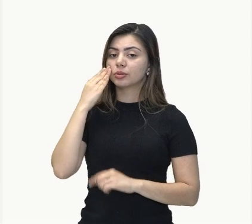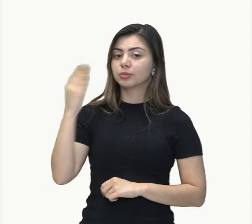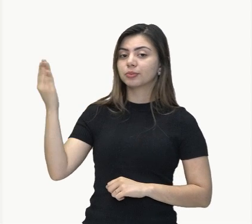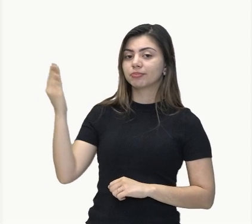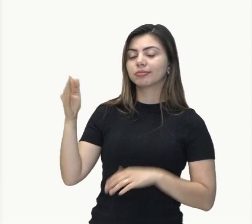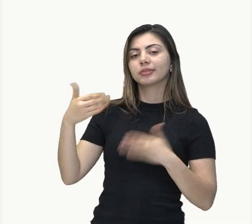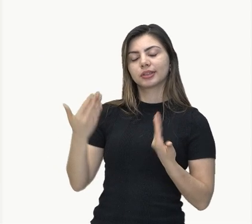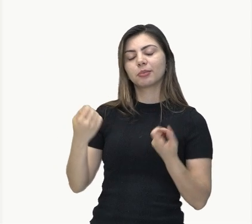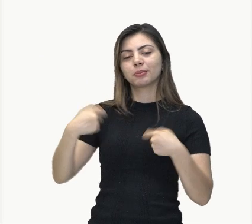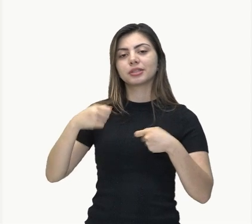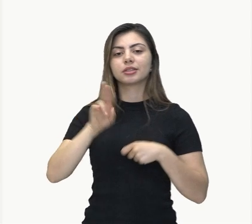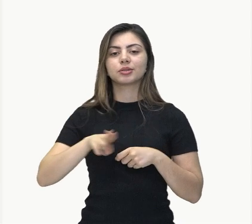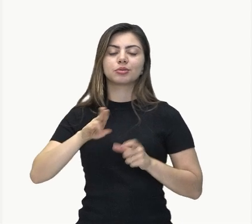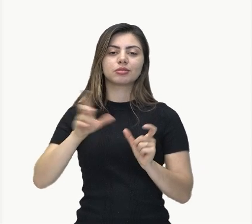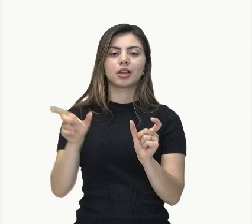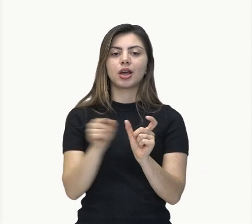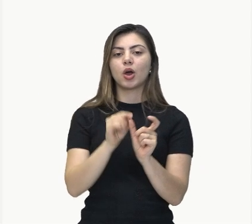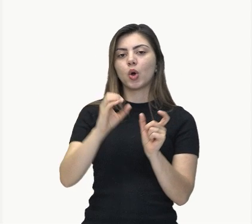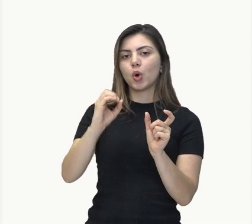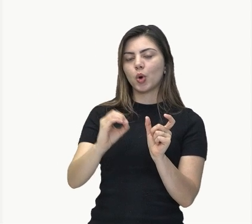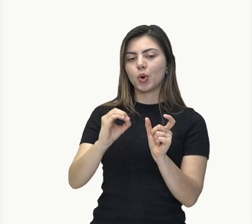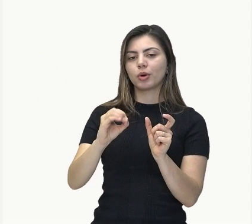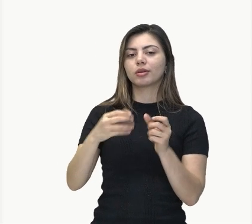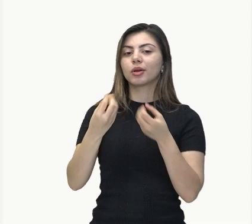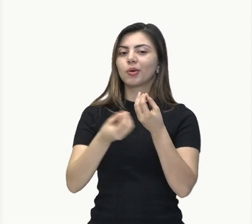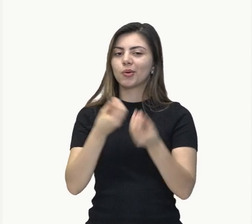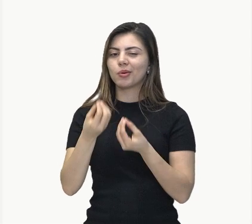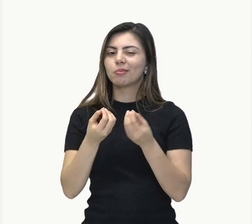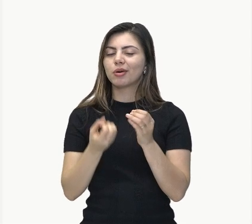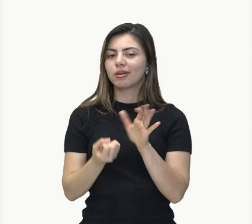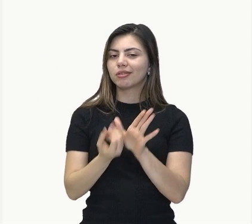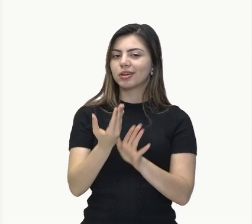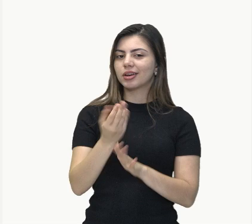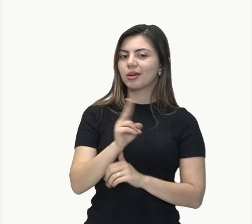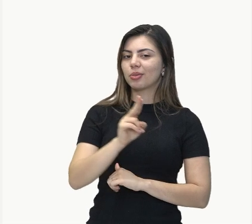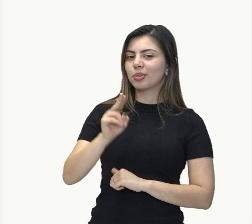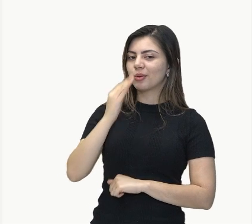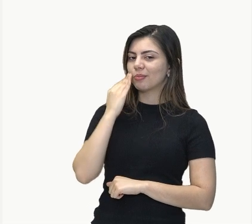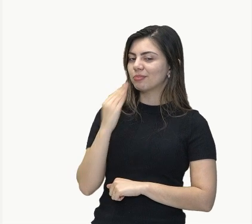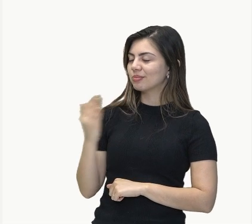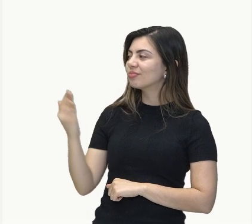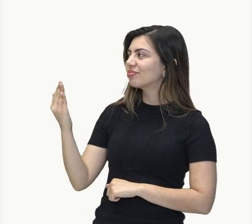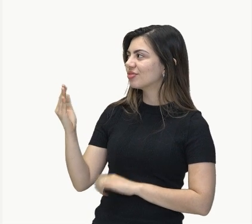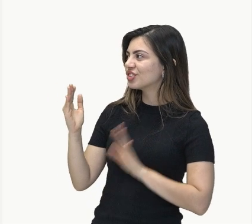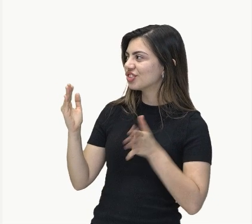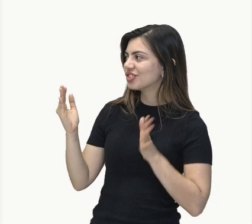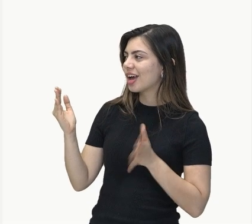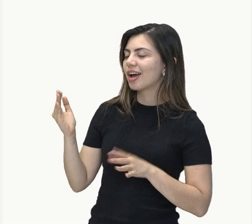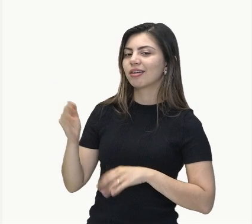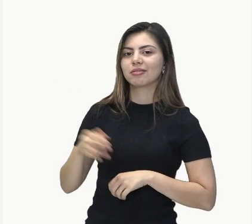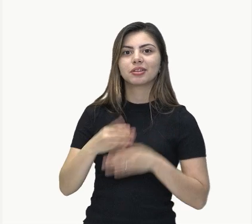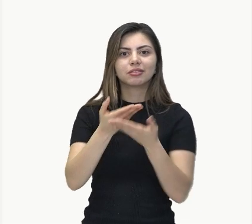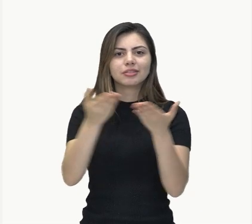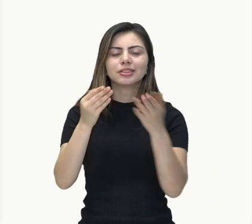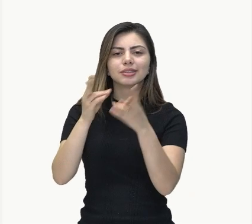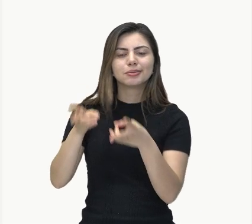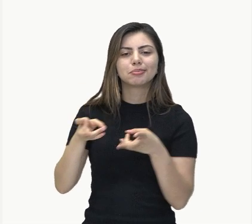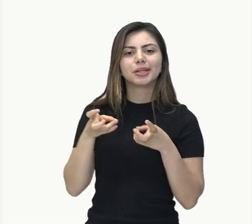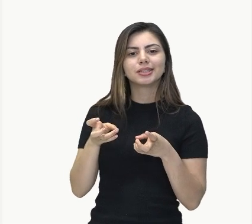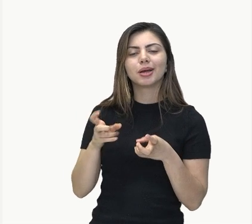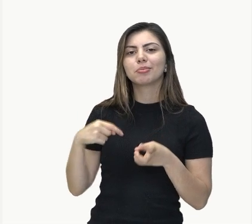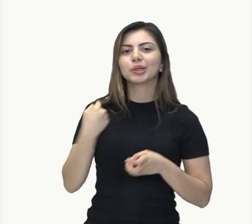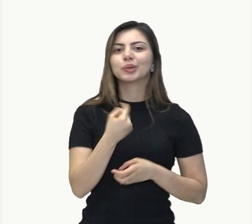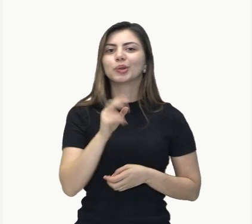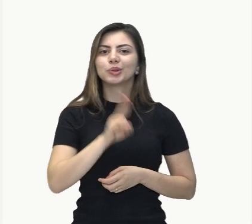o sufixo é o O. Aí eu coloco aqui no nome, olha aqui, ó, o sufixo aparecendo, ó. Vocês estão percebendo que eu estou